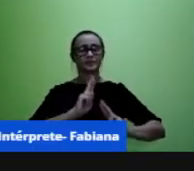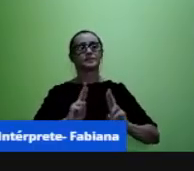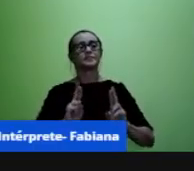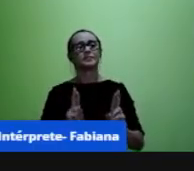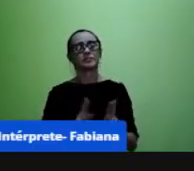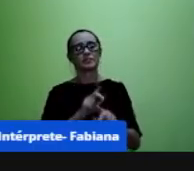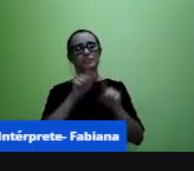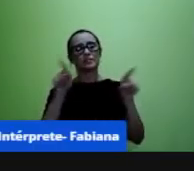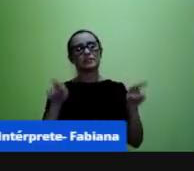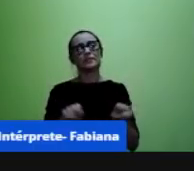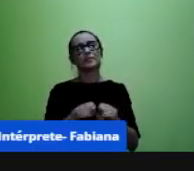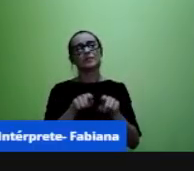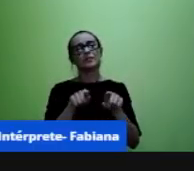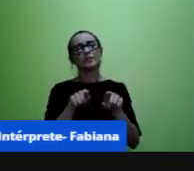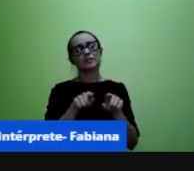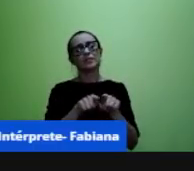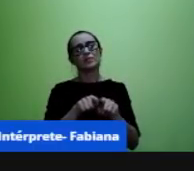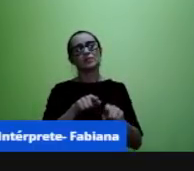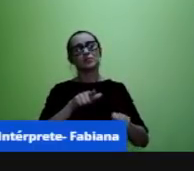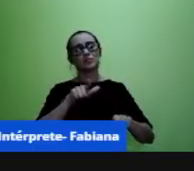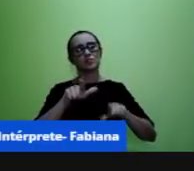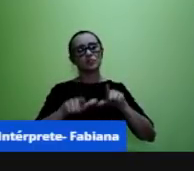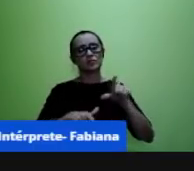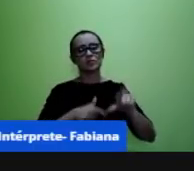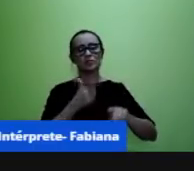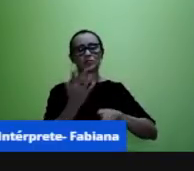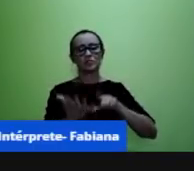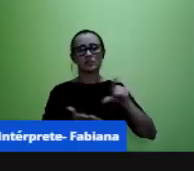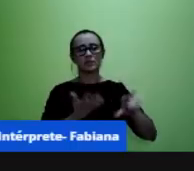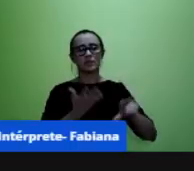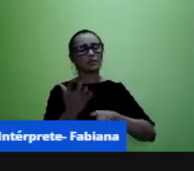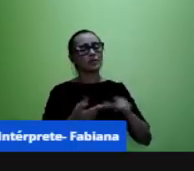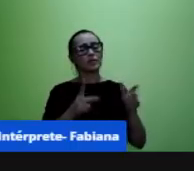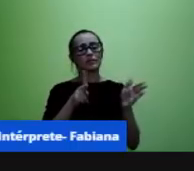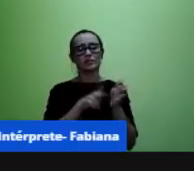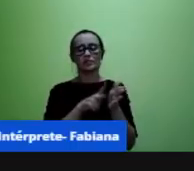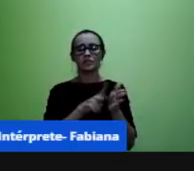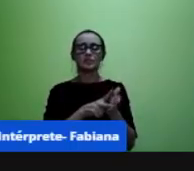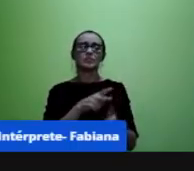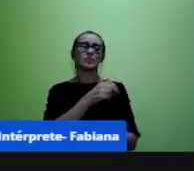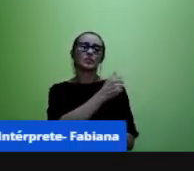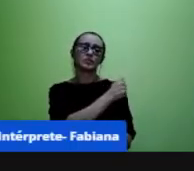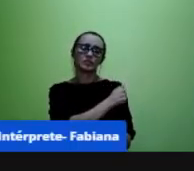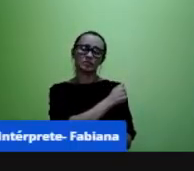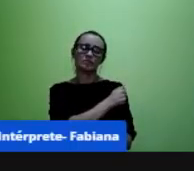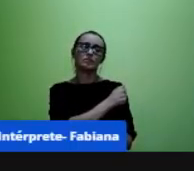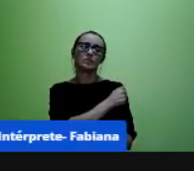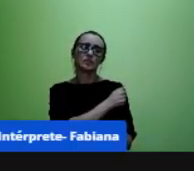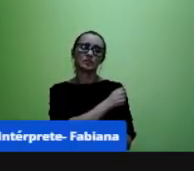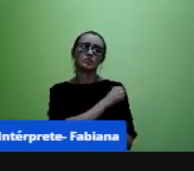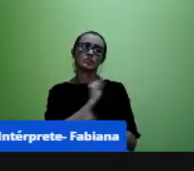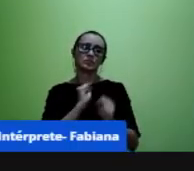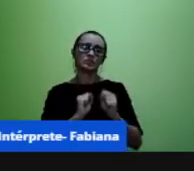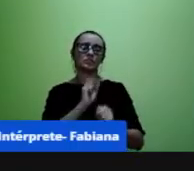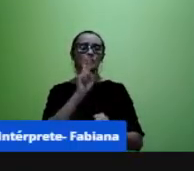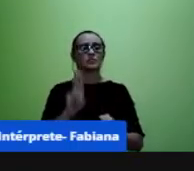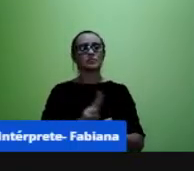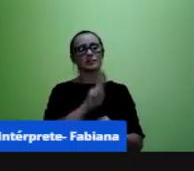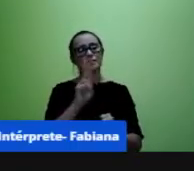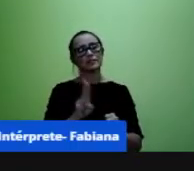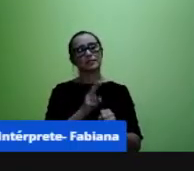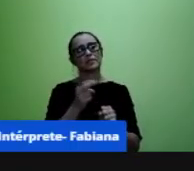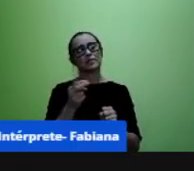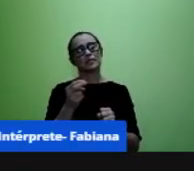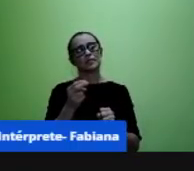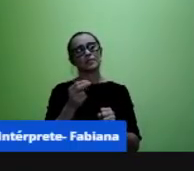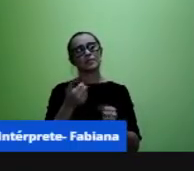também todos os trabalhos individuais e coletivos do aluno, você tem utilizar como instrumento para a sua avaliação. O próximo slide,